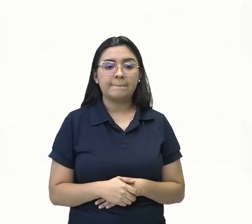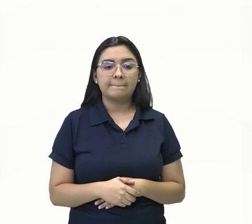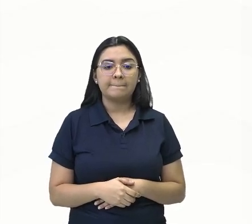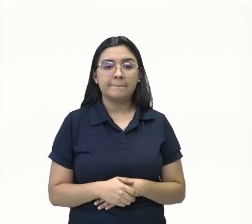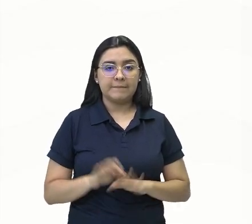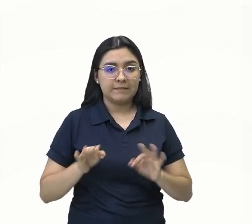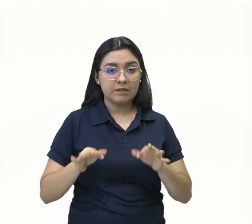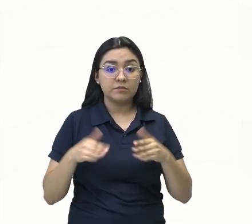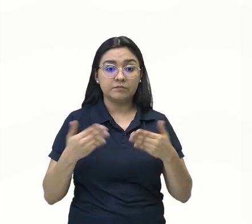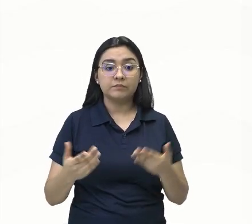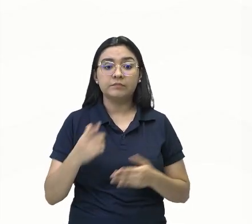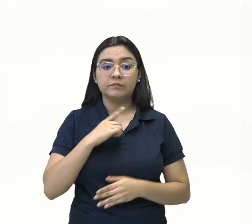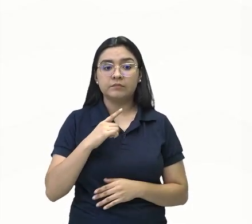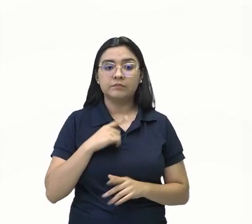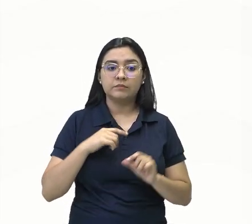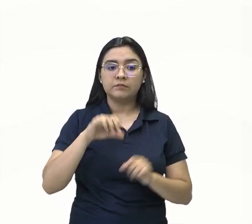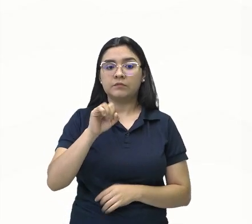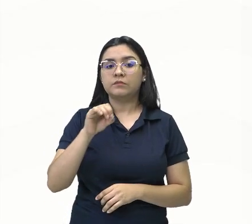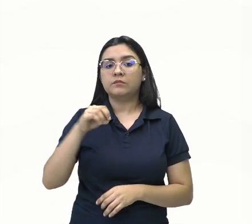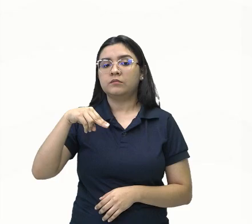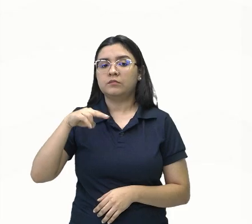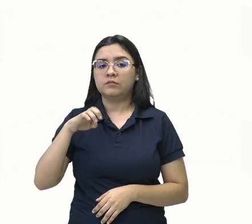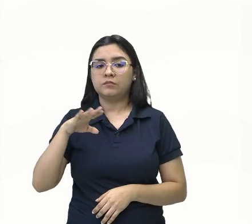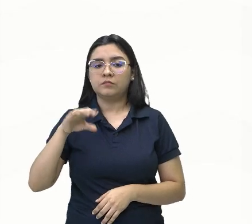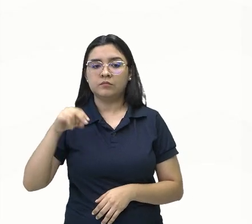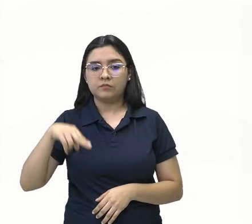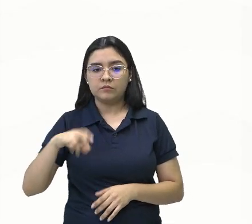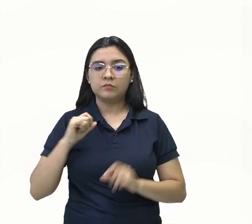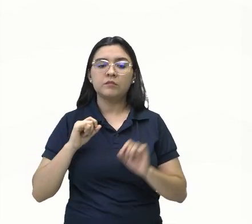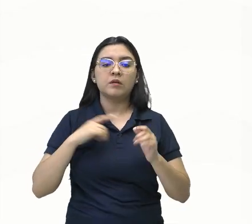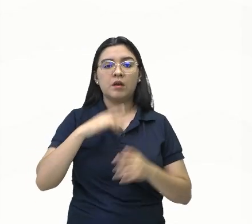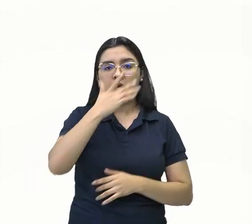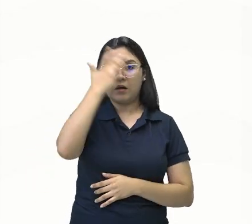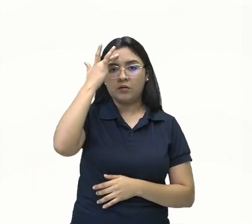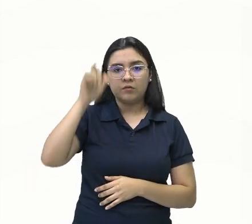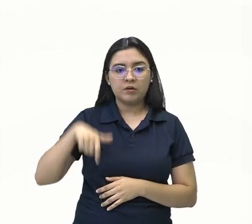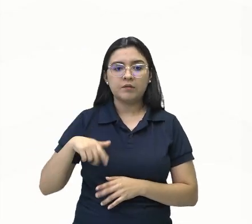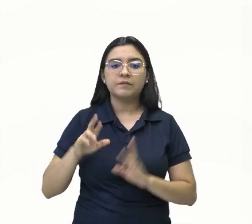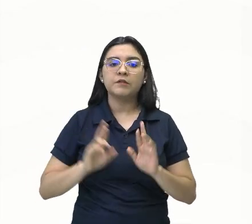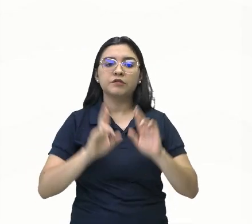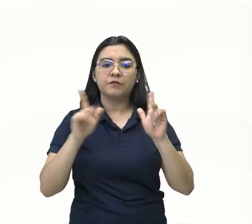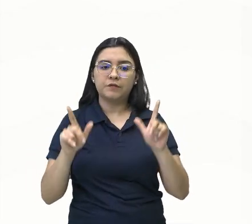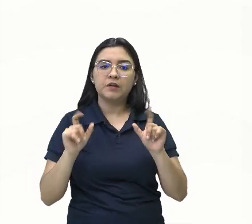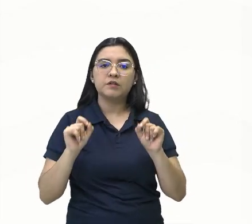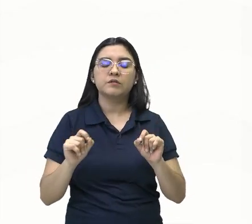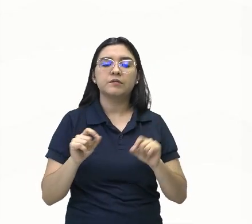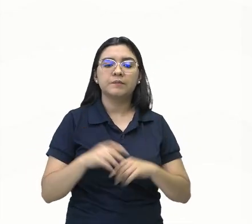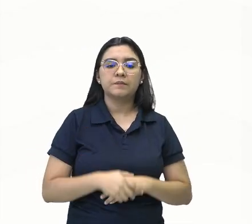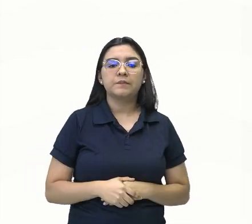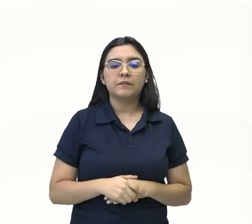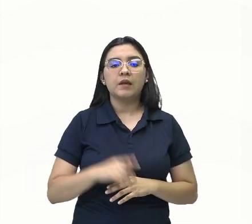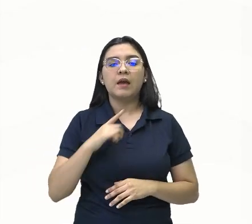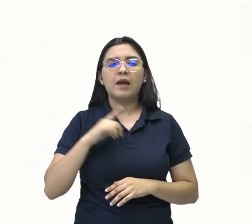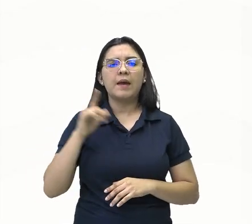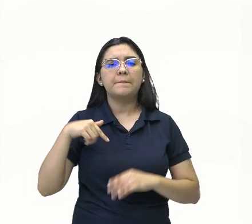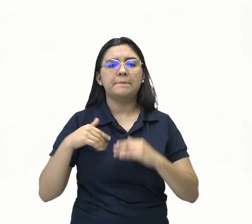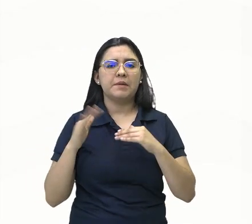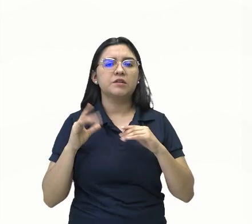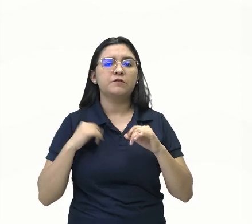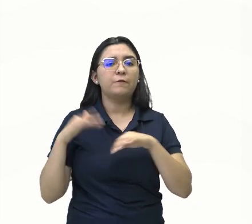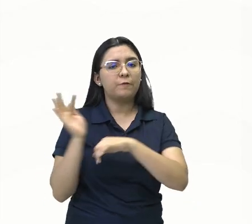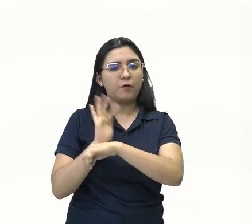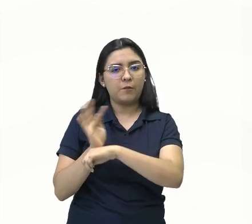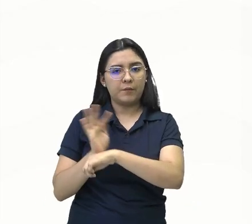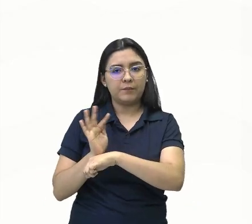tá certo? Então, someone and somebody significa alguém. A diferença é que someone é um pouquinho